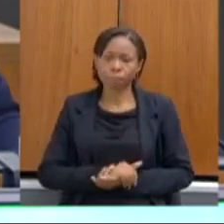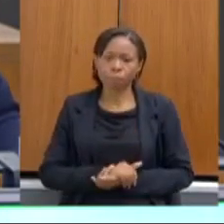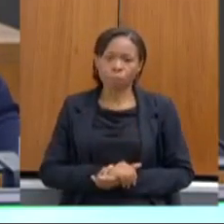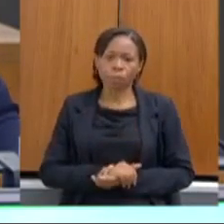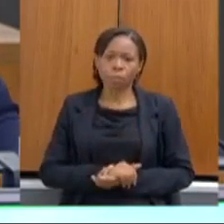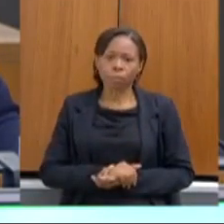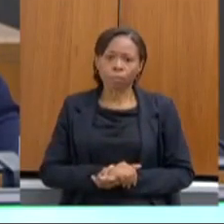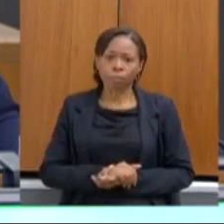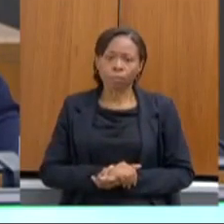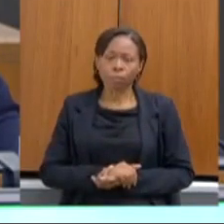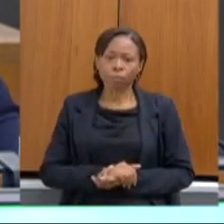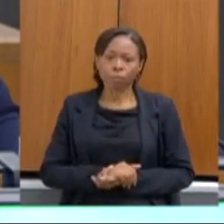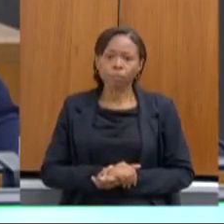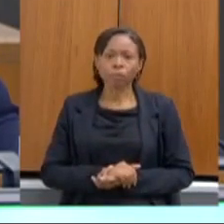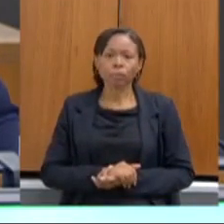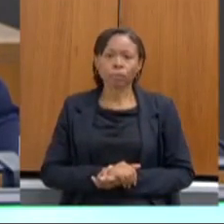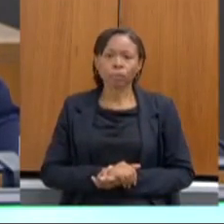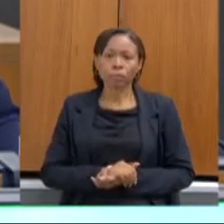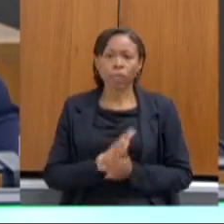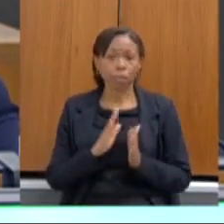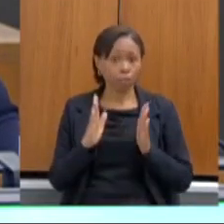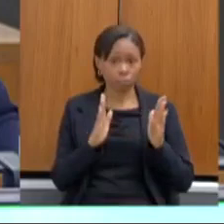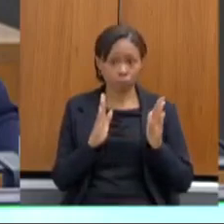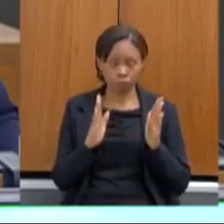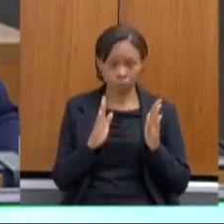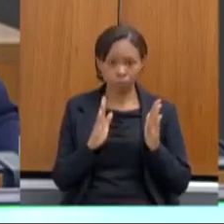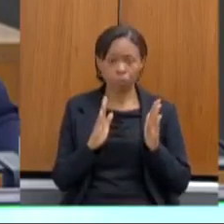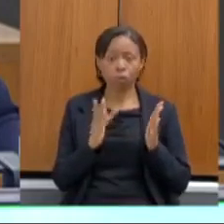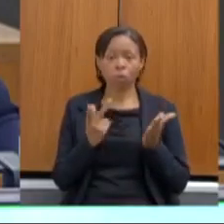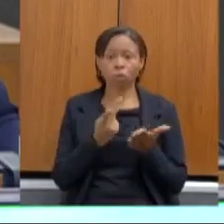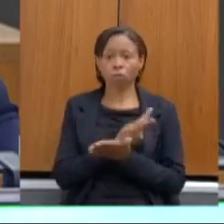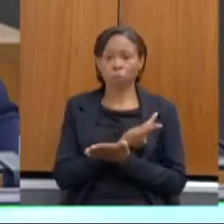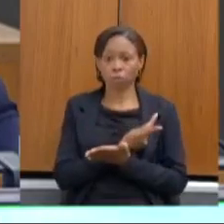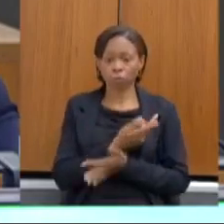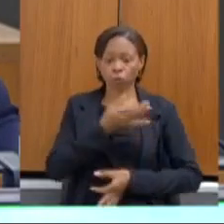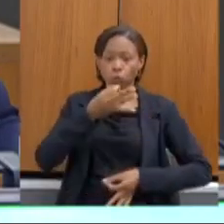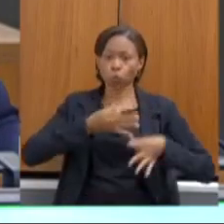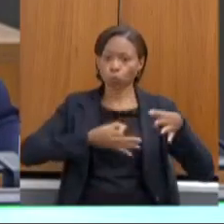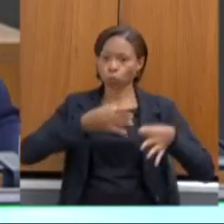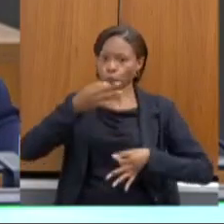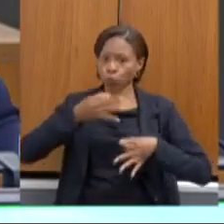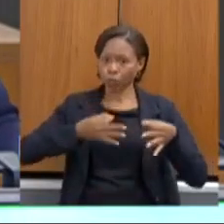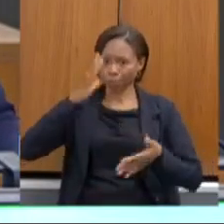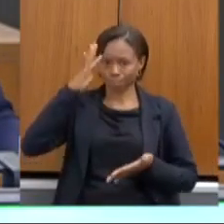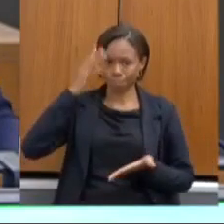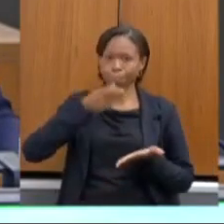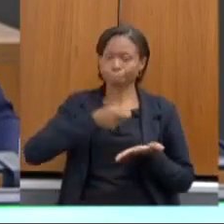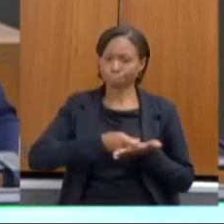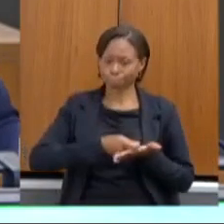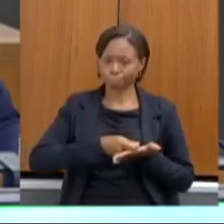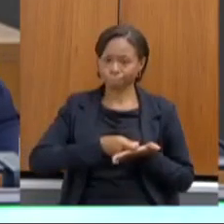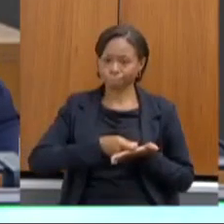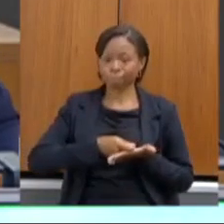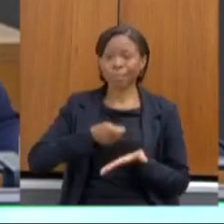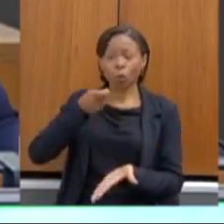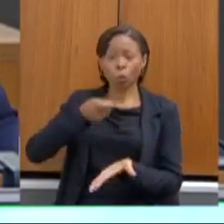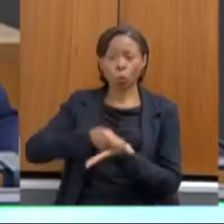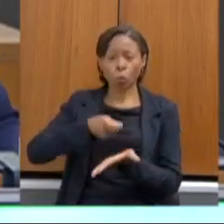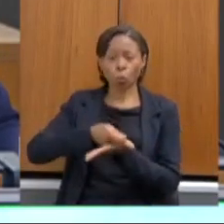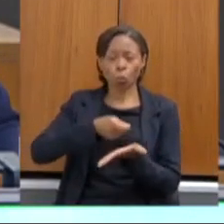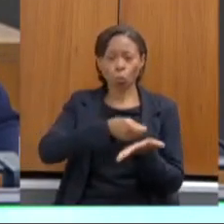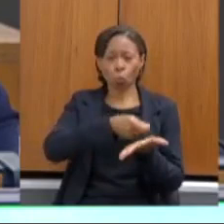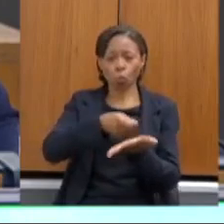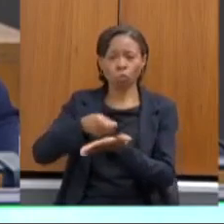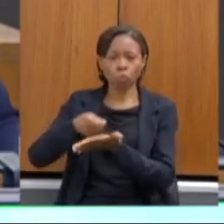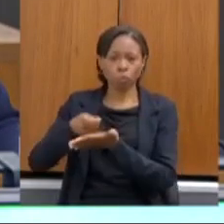e nesse meio tempo nós tivemos uma decisão judicial provocada pelo Ministério Público que obrigou os municípios a